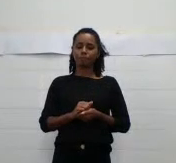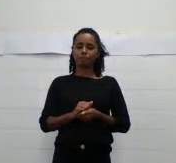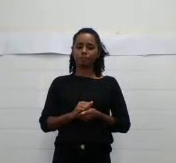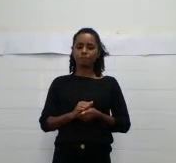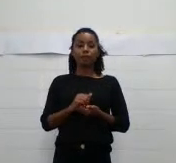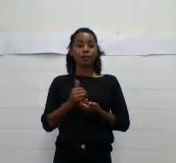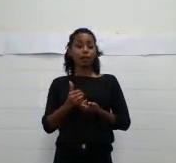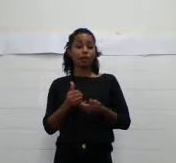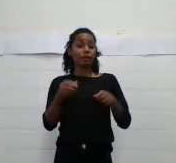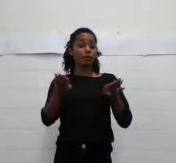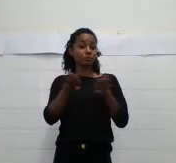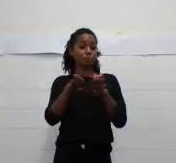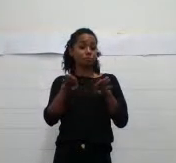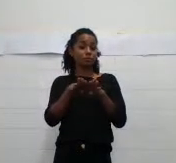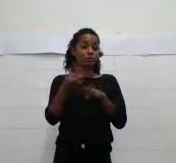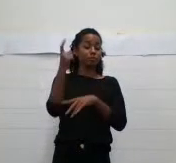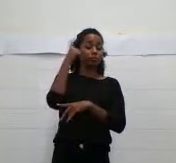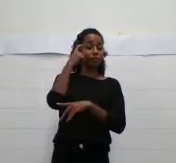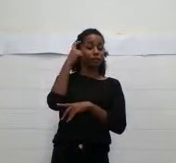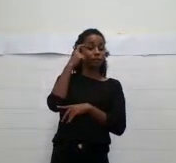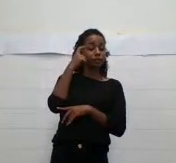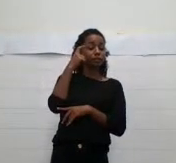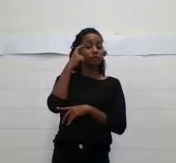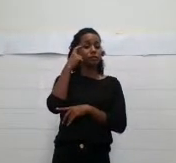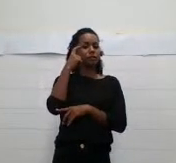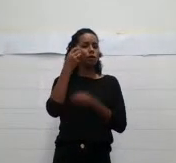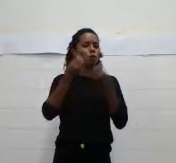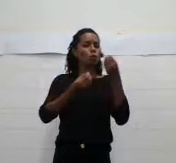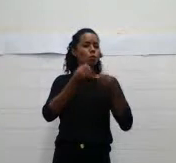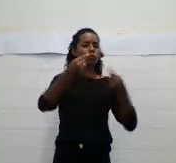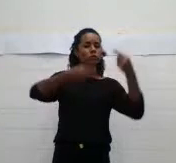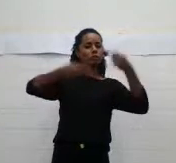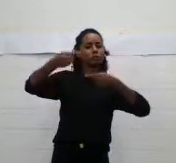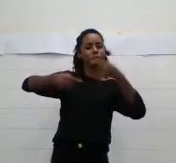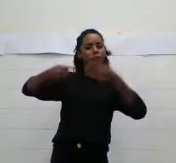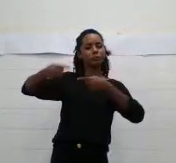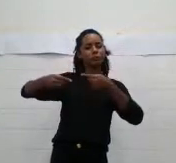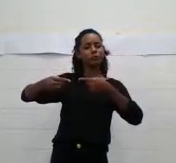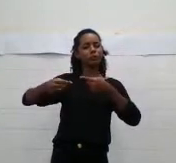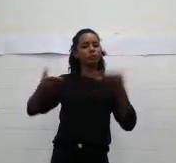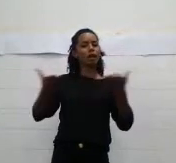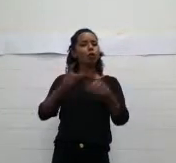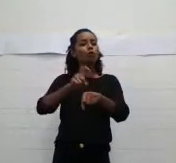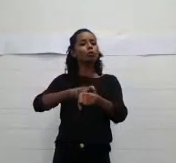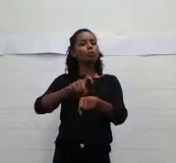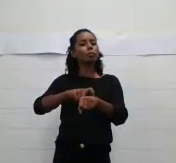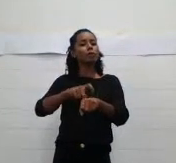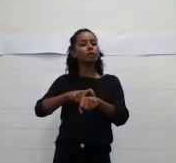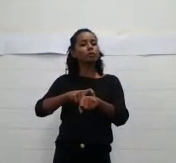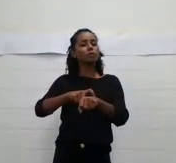numa lógica que as próprias discussões contemporâneas possibilitaram, né, que é desses sujeitos